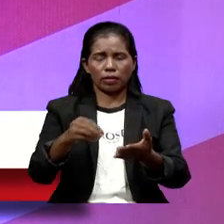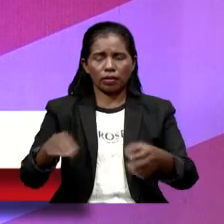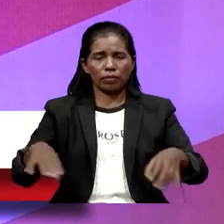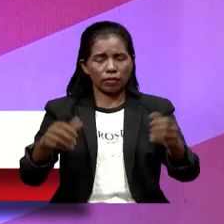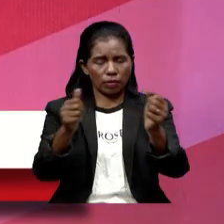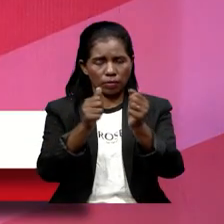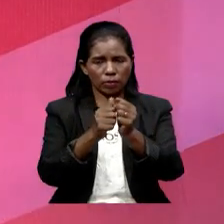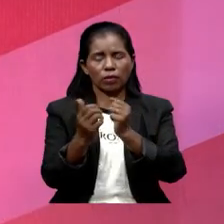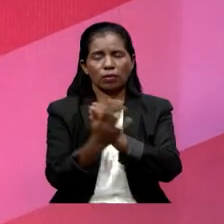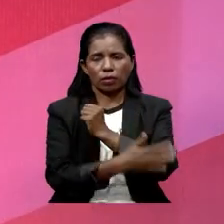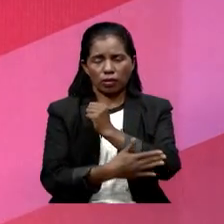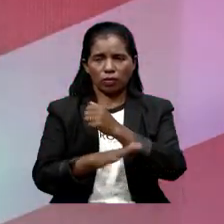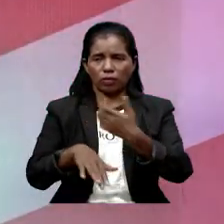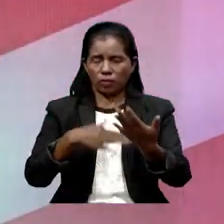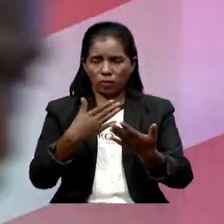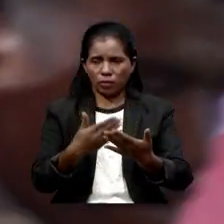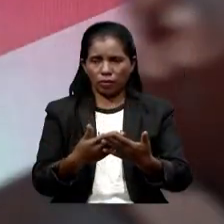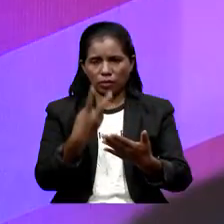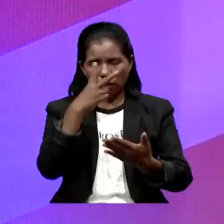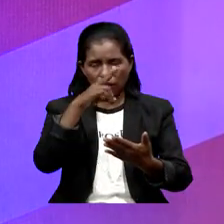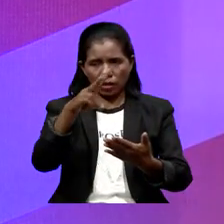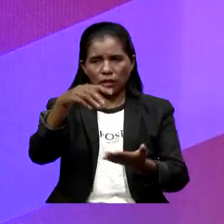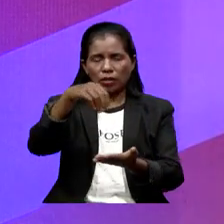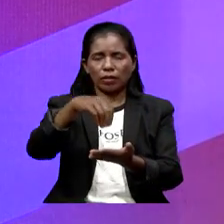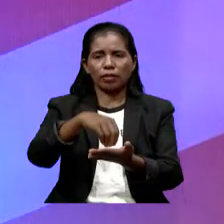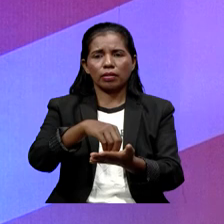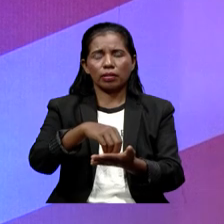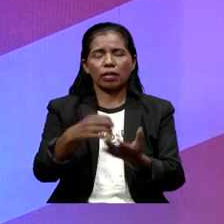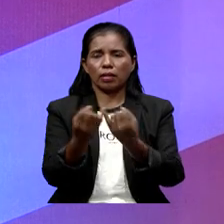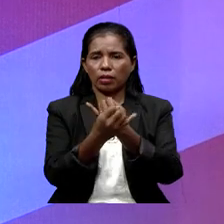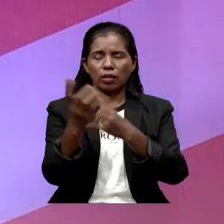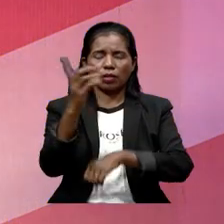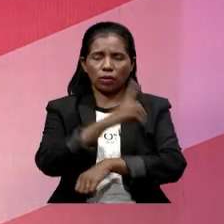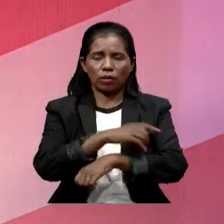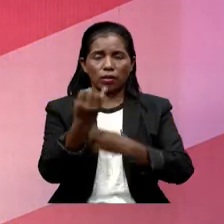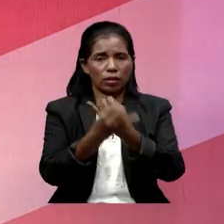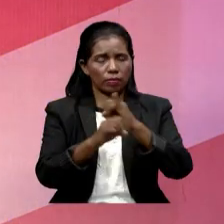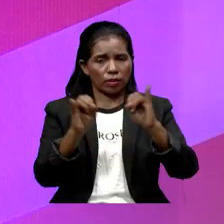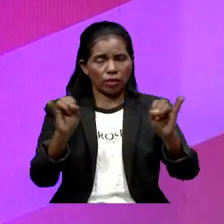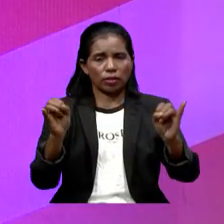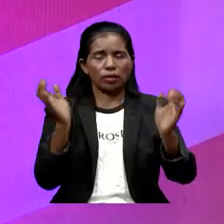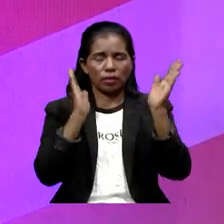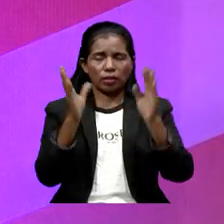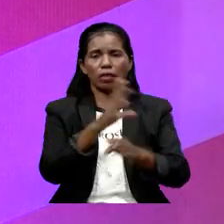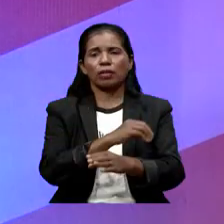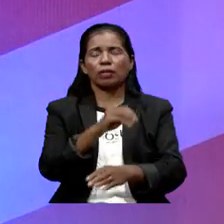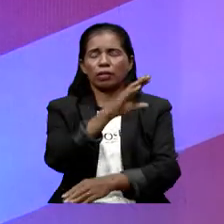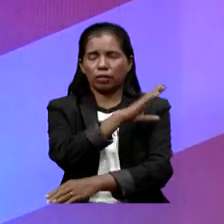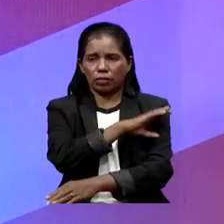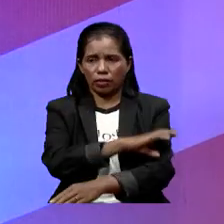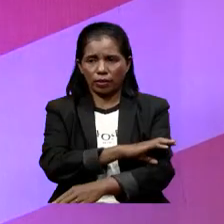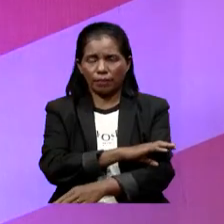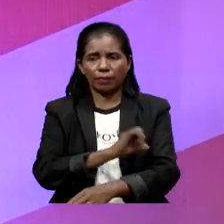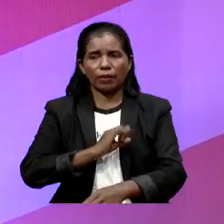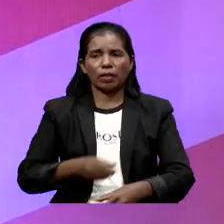enhances resilience, reduce external dependency, ensure food security. We aim to